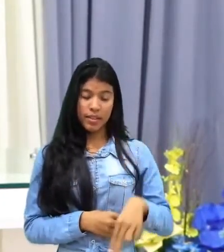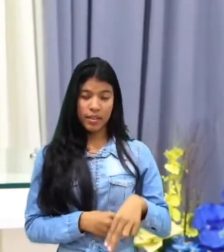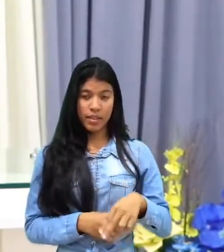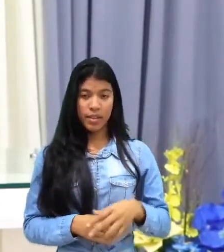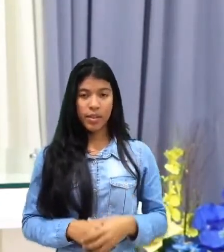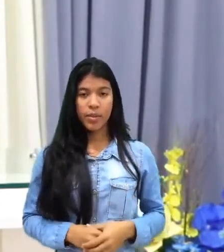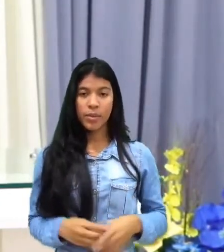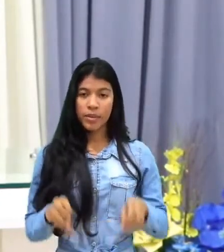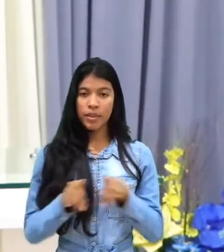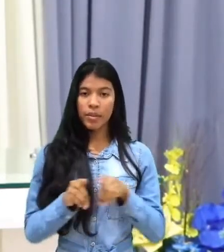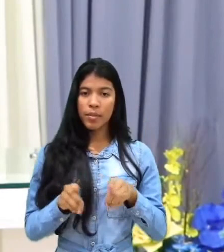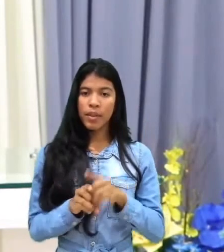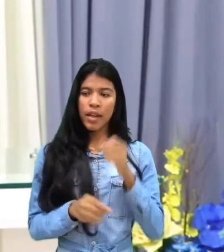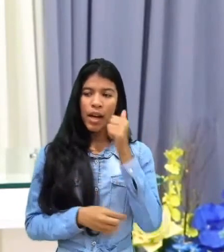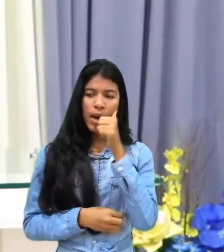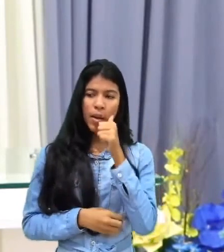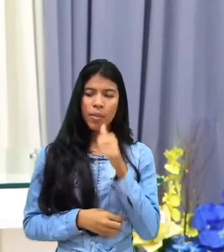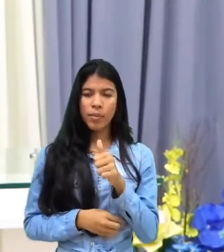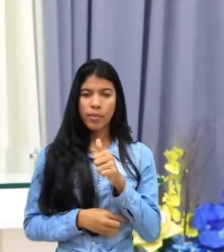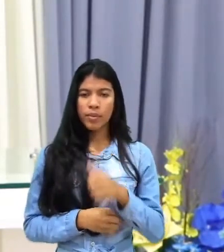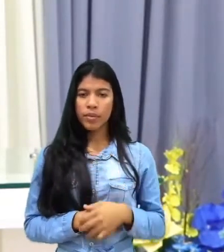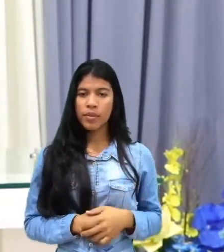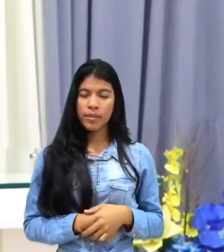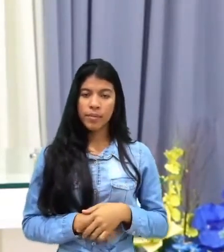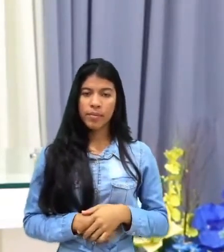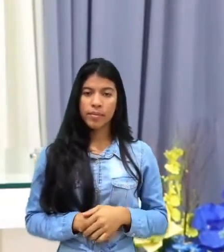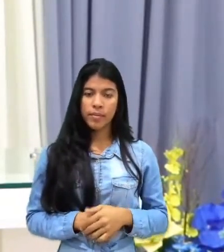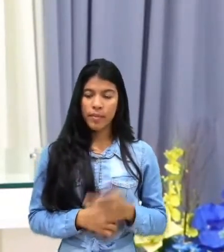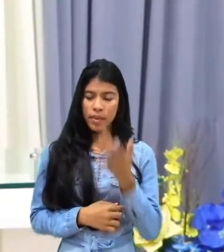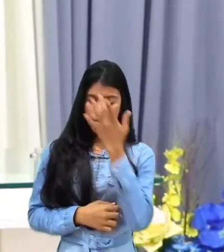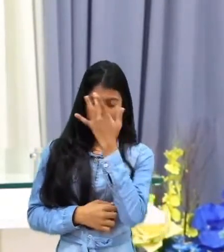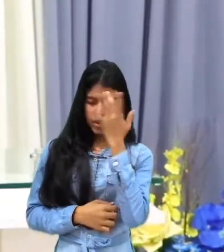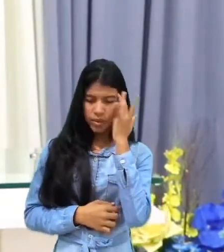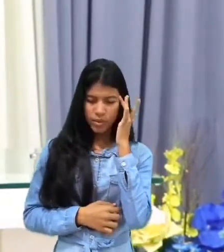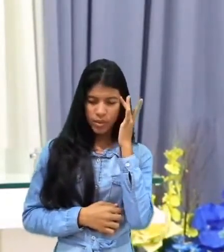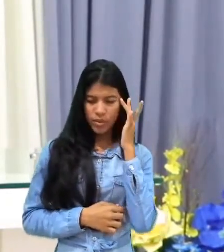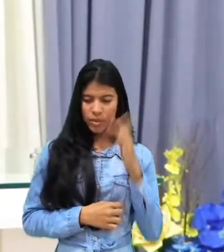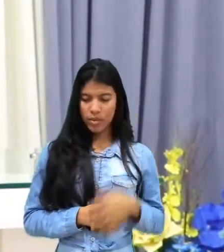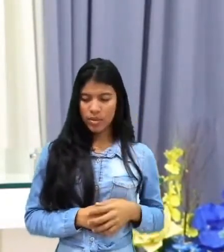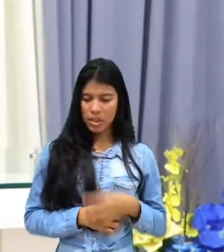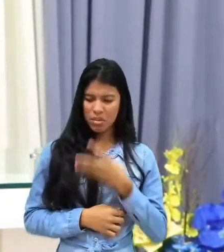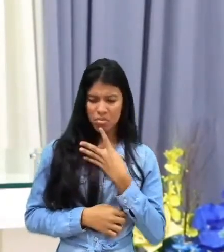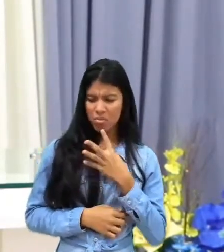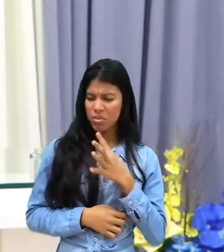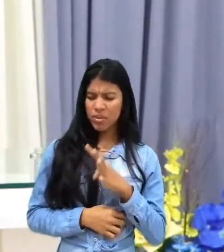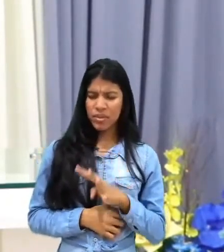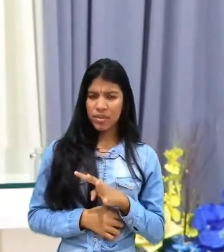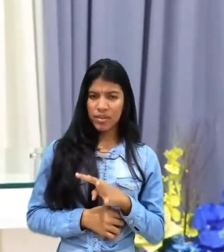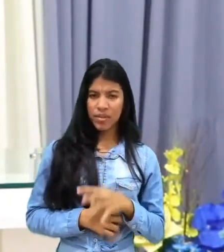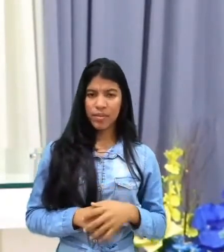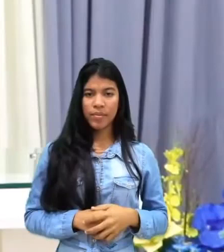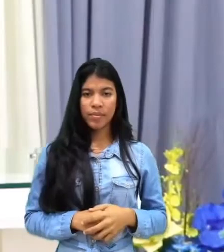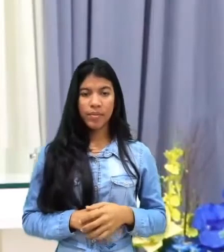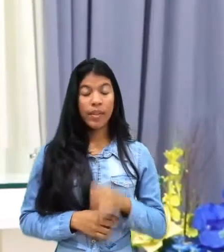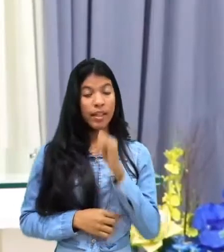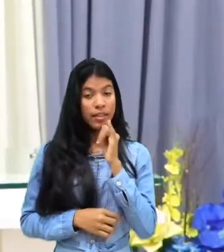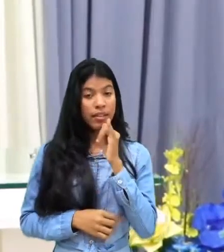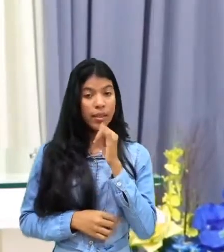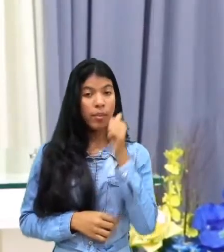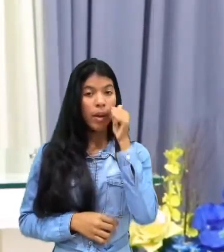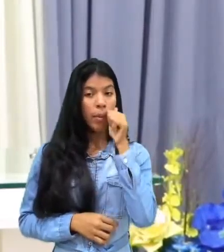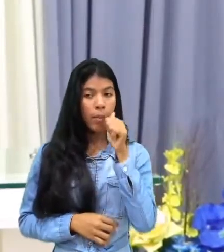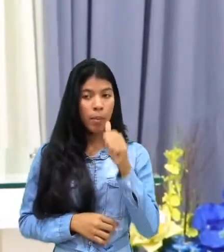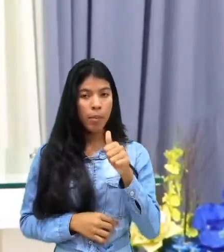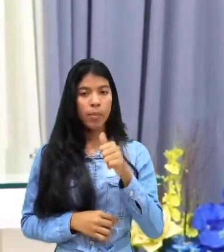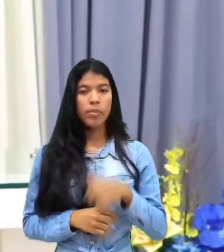cirofenícia. Pessoas assim que a gente não tem noção de quem eram. Por exemplo, a mulher do fluxo de sangue.